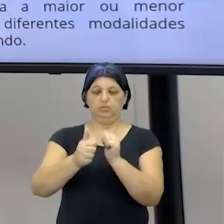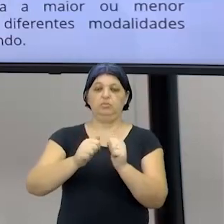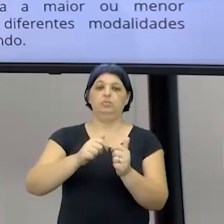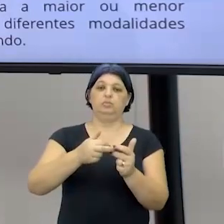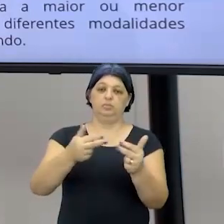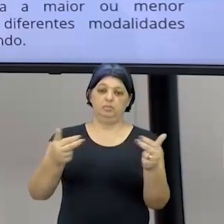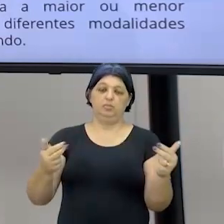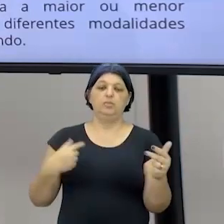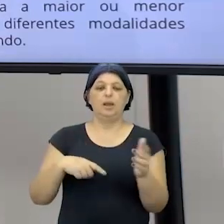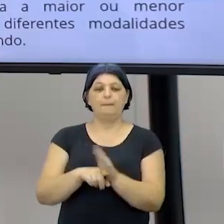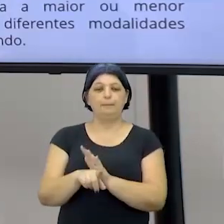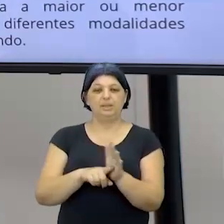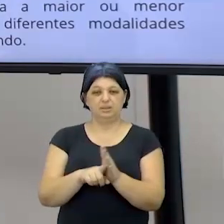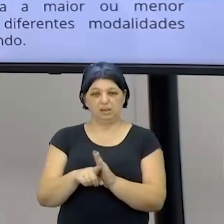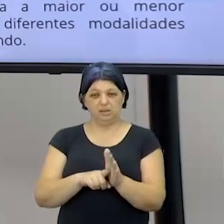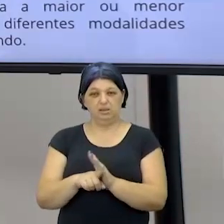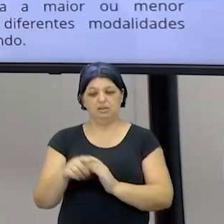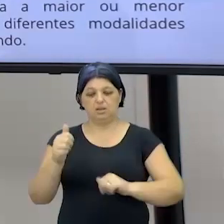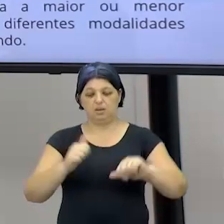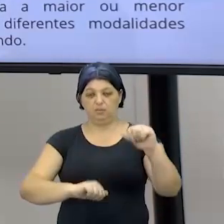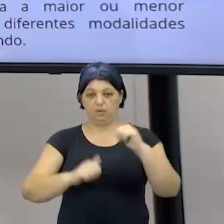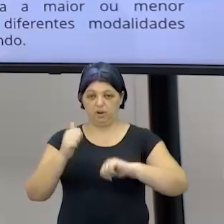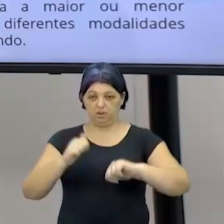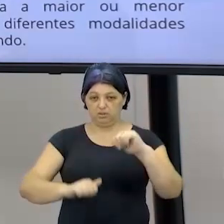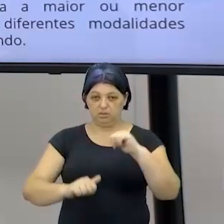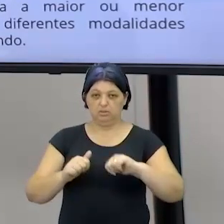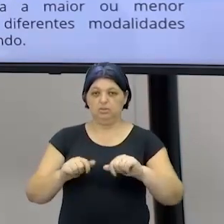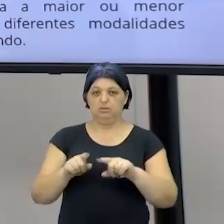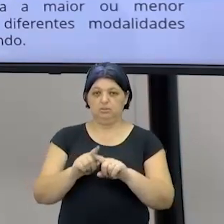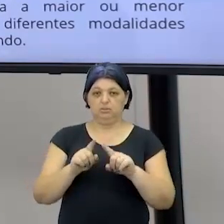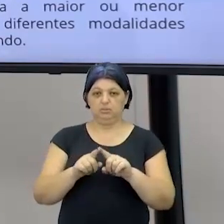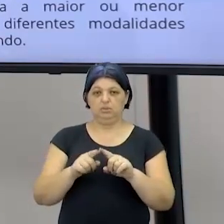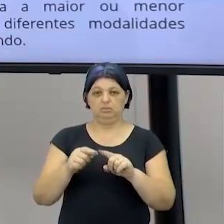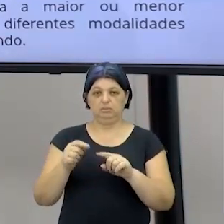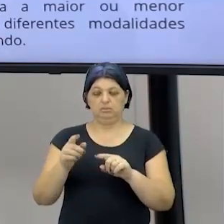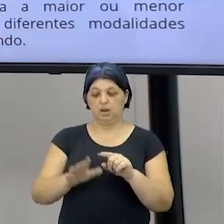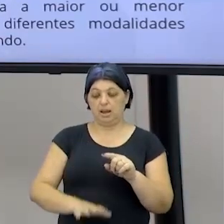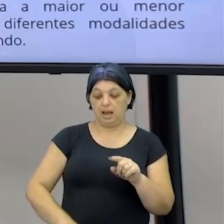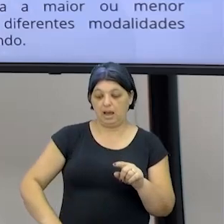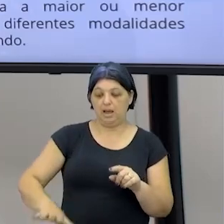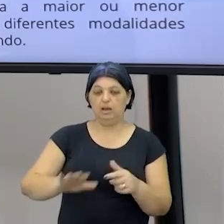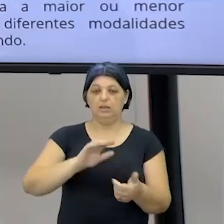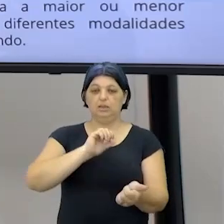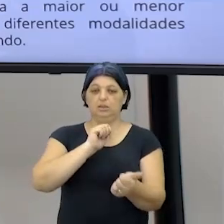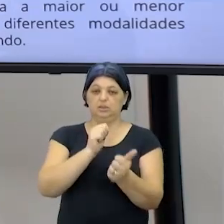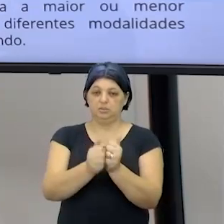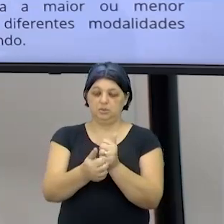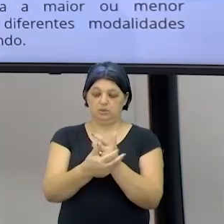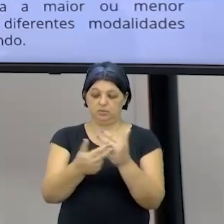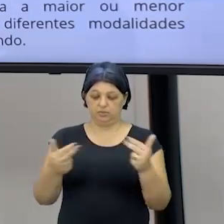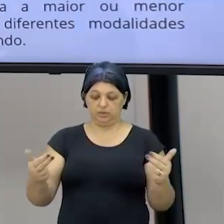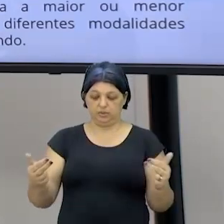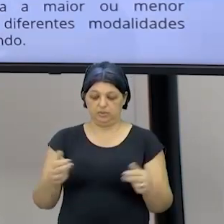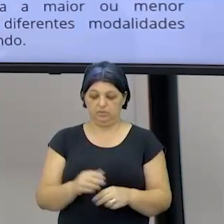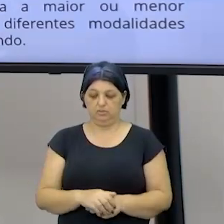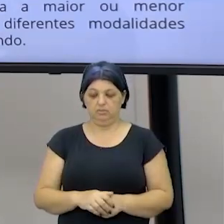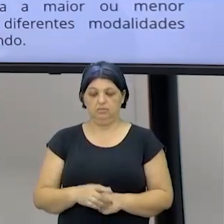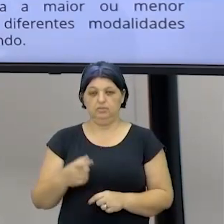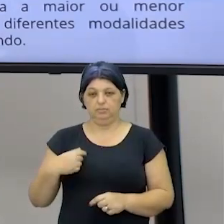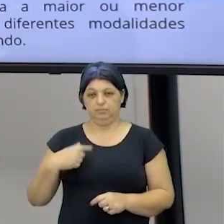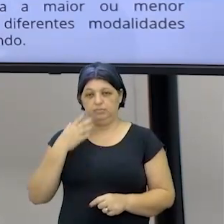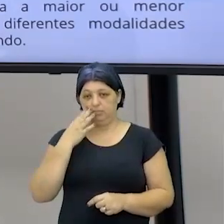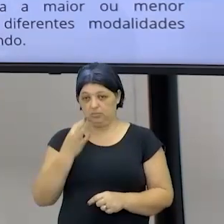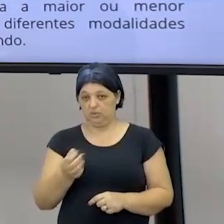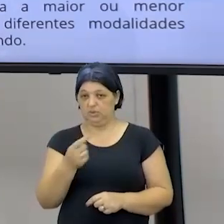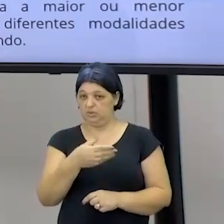essa pesquisa, toda essa análise, entrar nesse universo esportivo. Eu garanto para vocês que nós